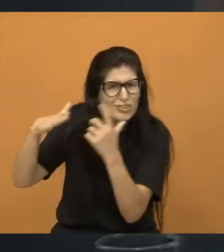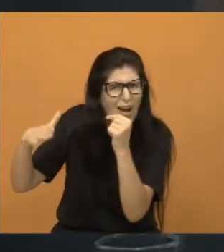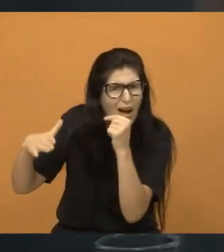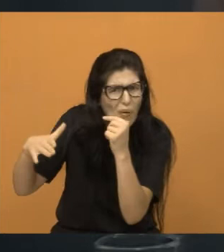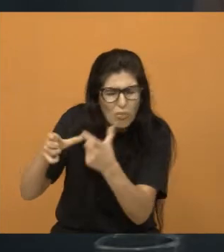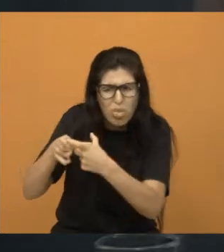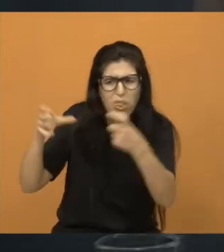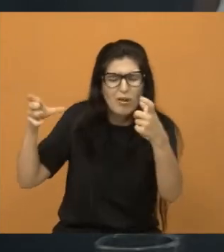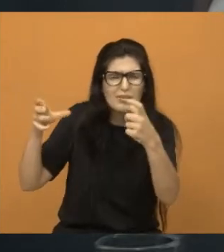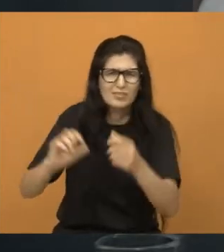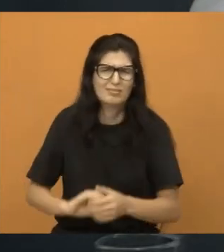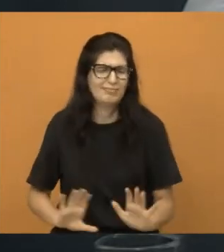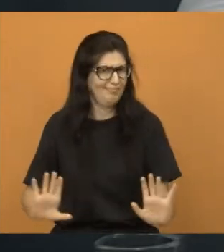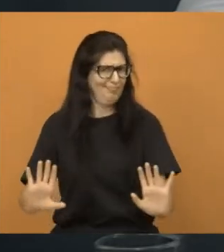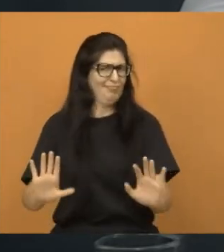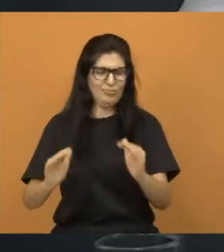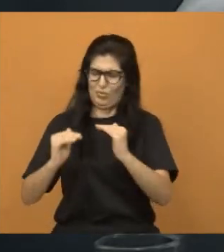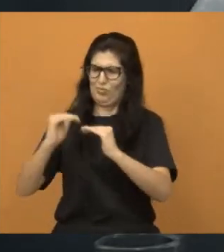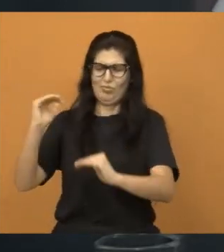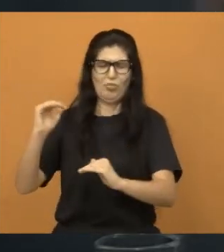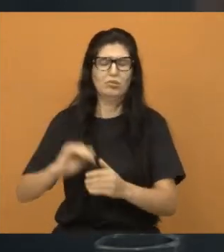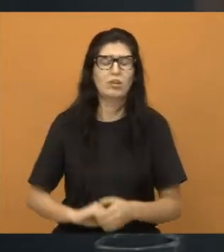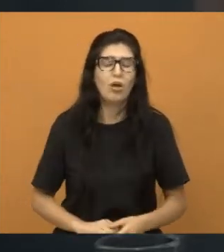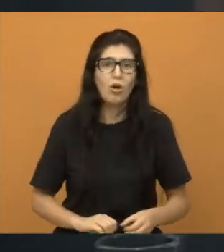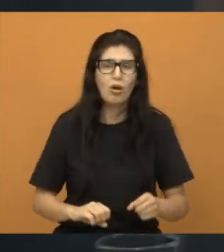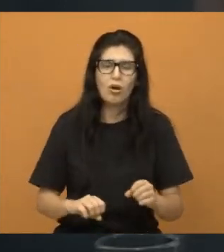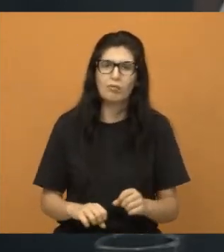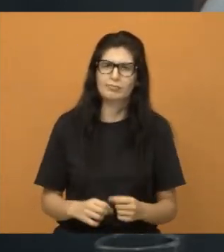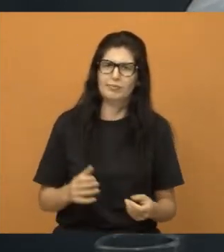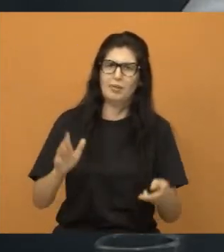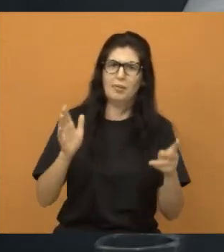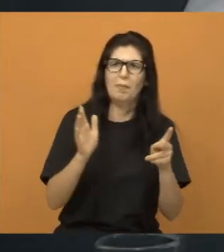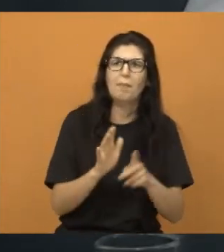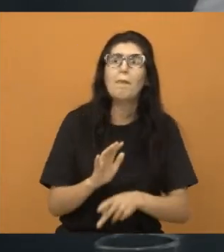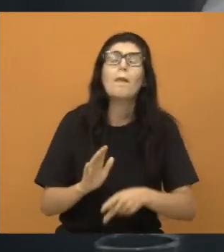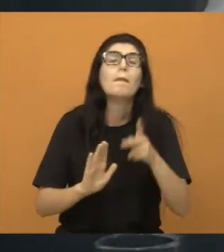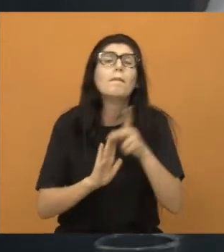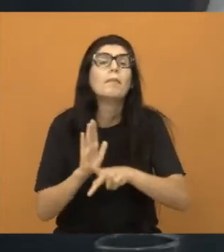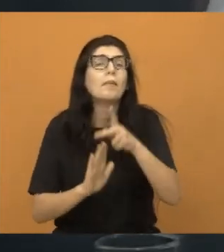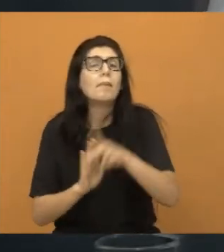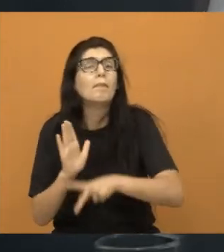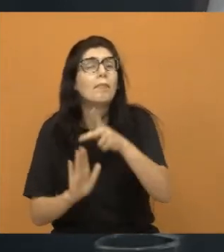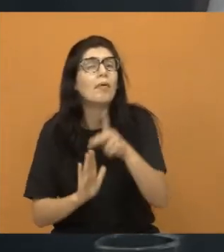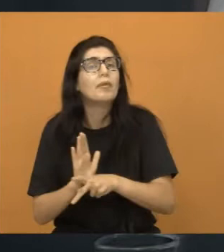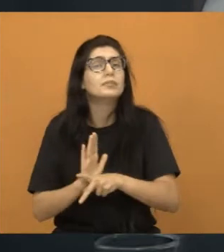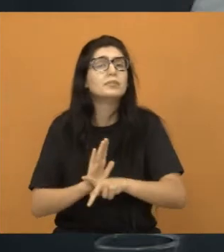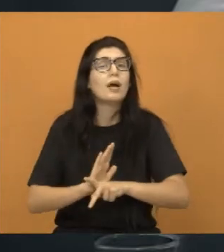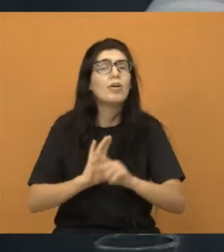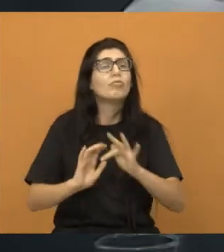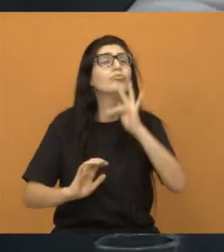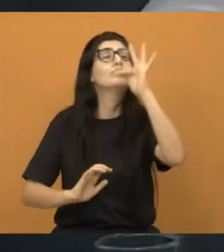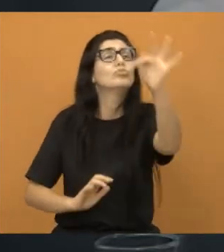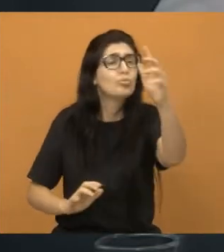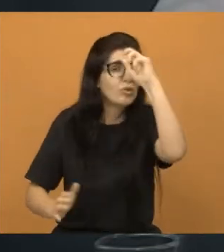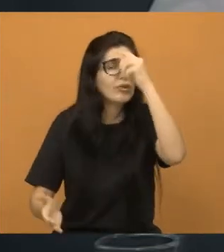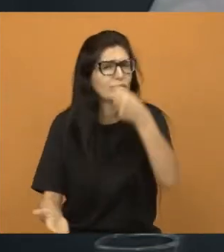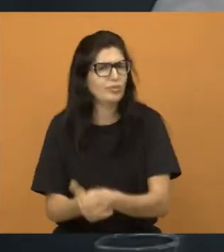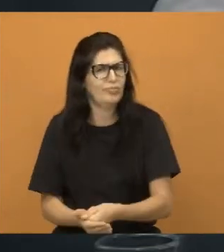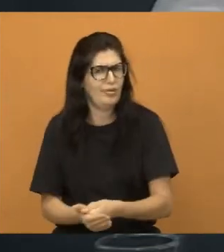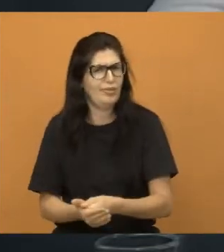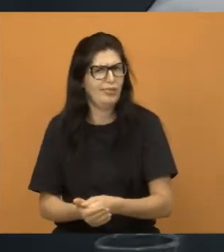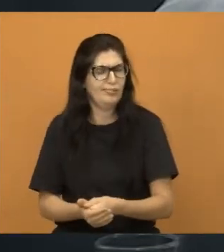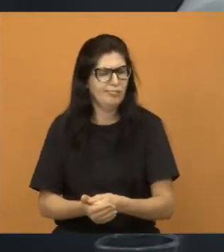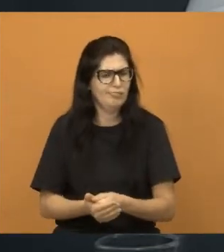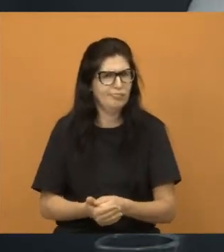aqui votando com muita clareza. A proposta era adiar o projeto para ouvir os argumentos do presidente do SAI, para verificar